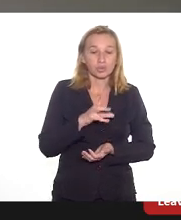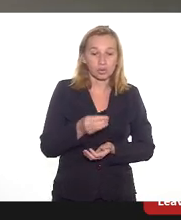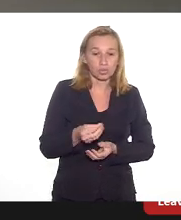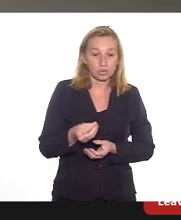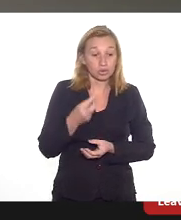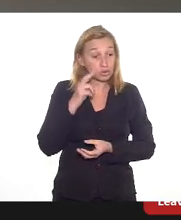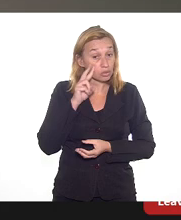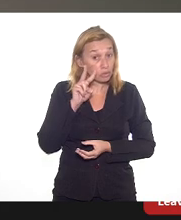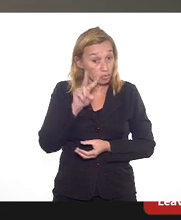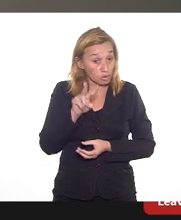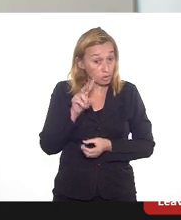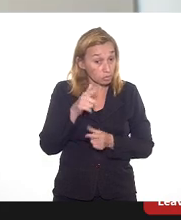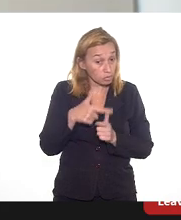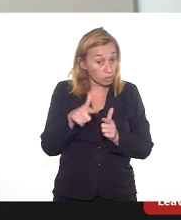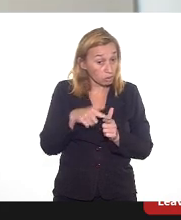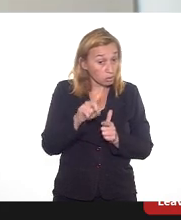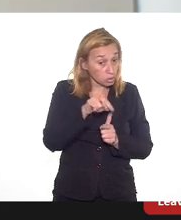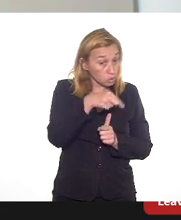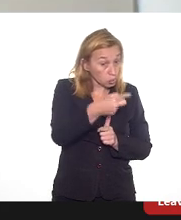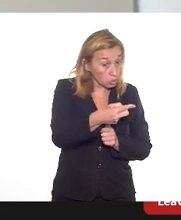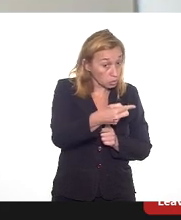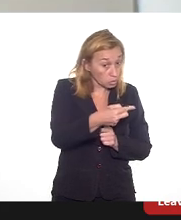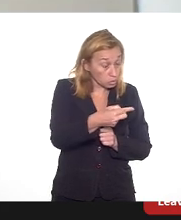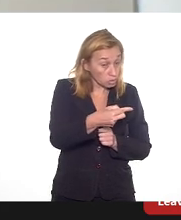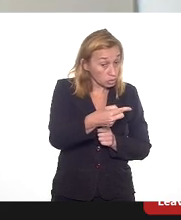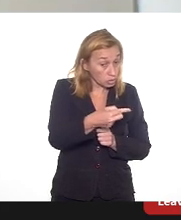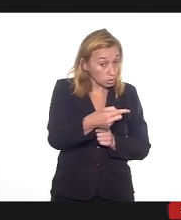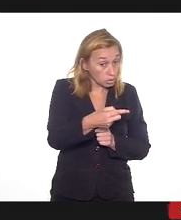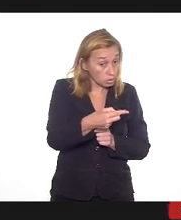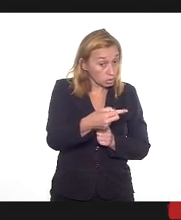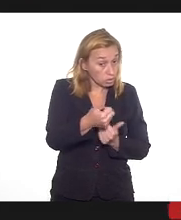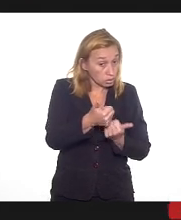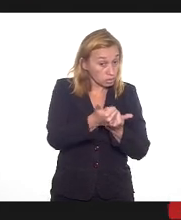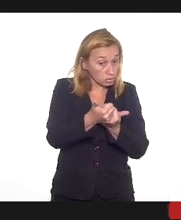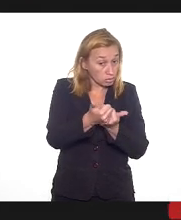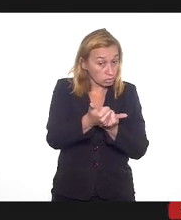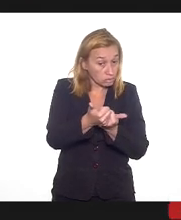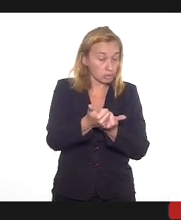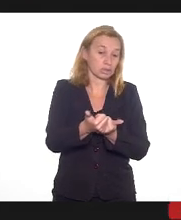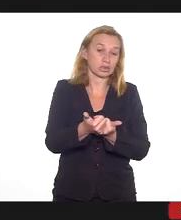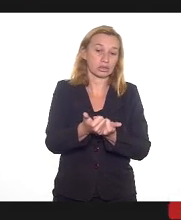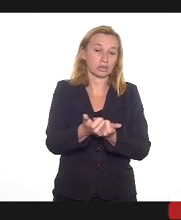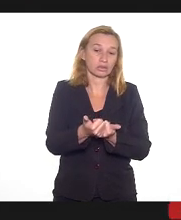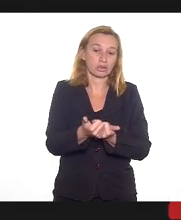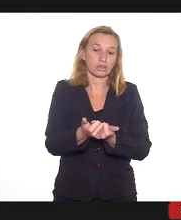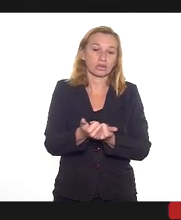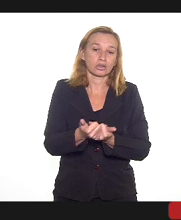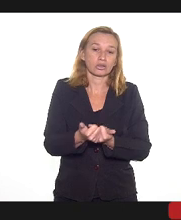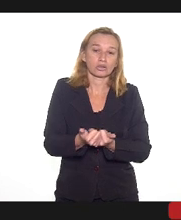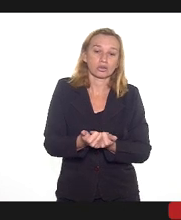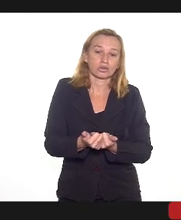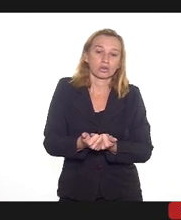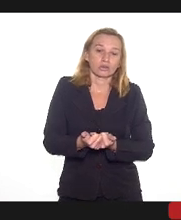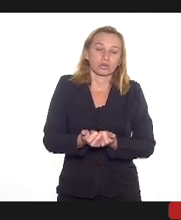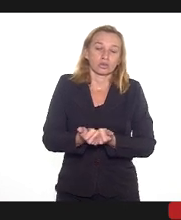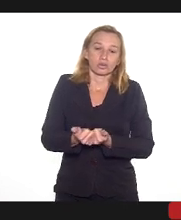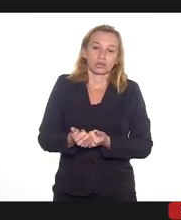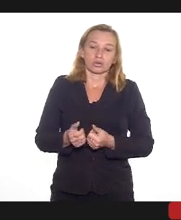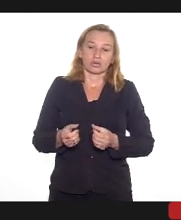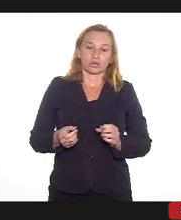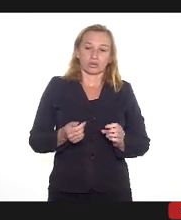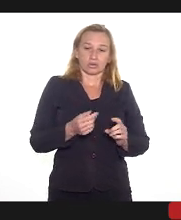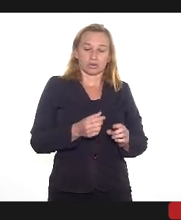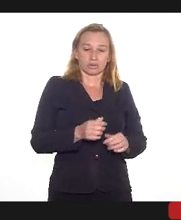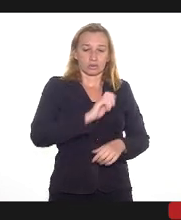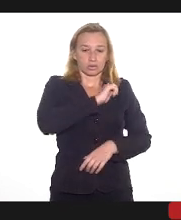vendo o problema do outro. Educação parceira dentro do equilíbrio fiscal, e a